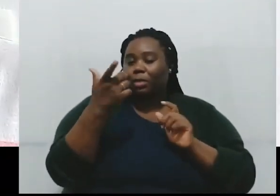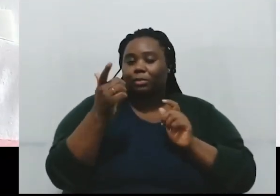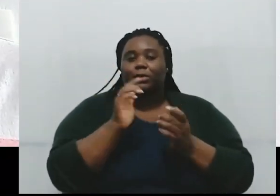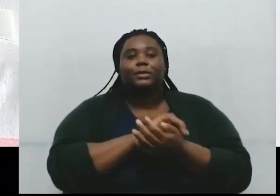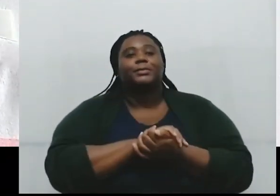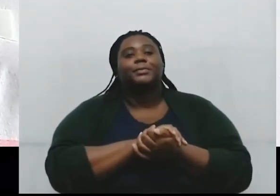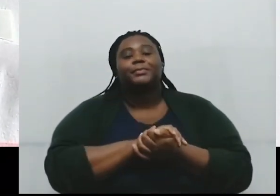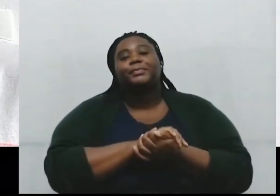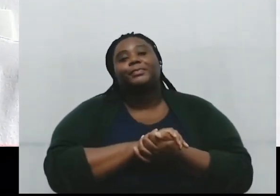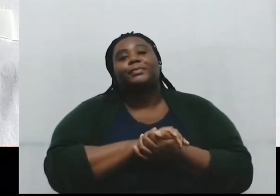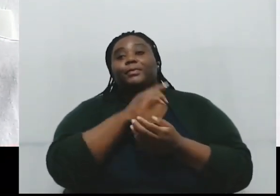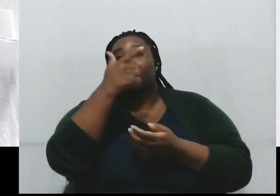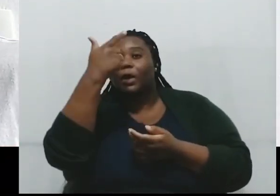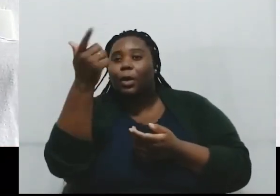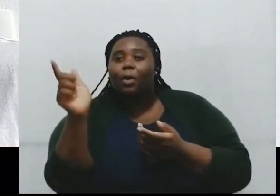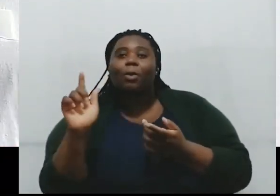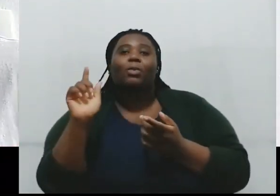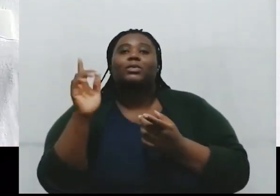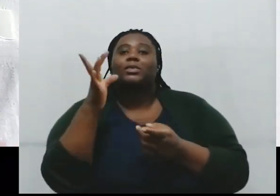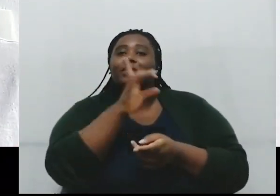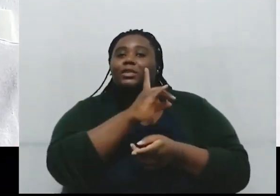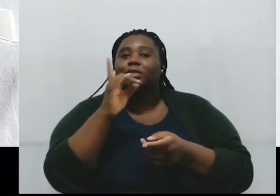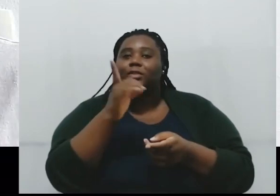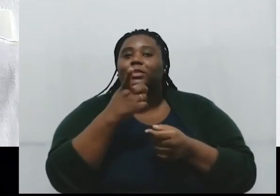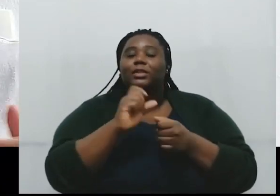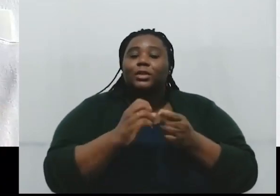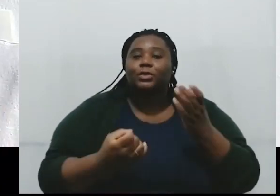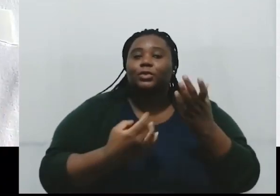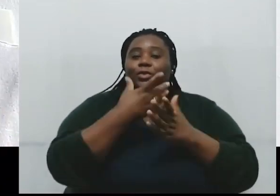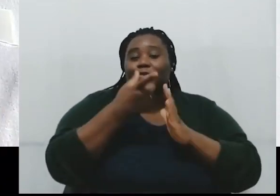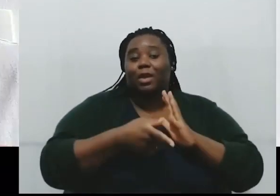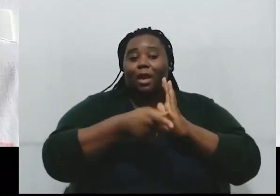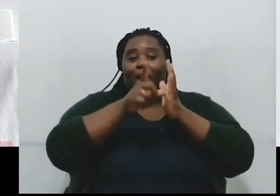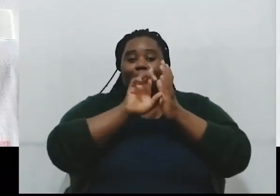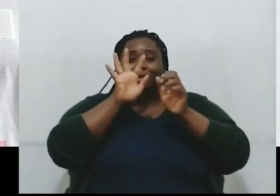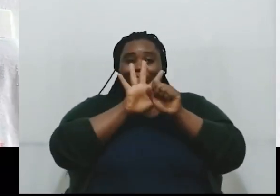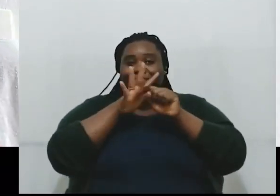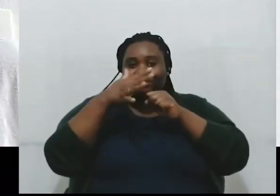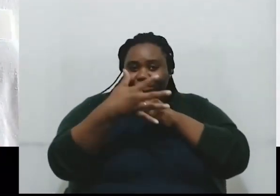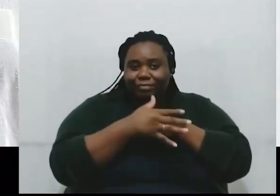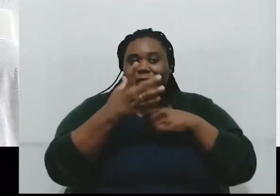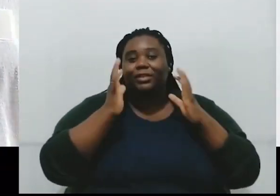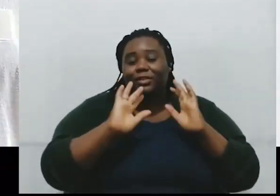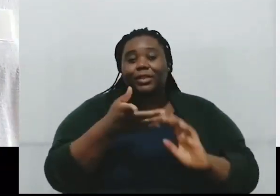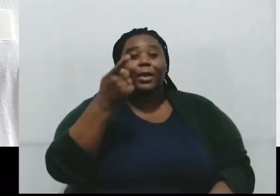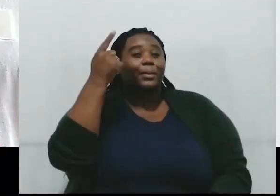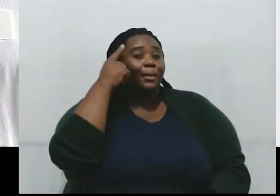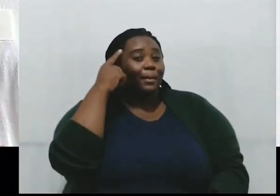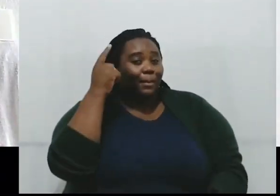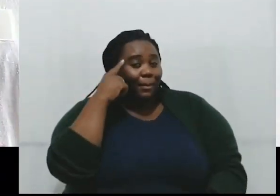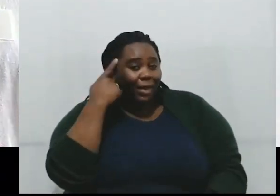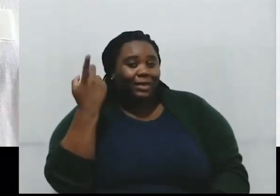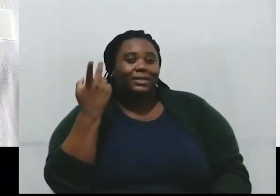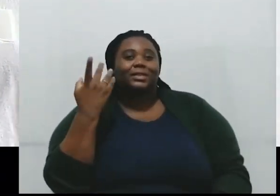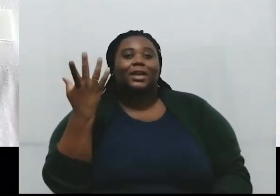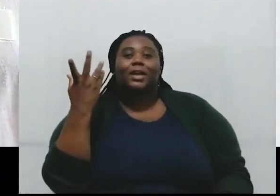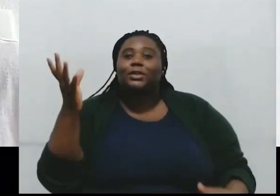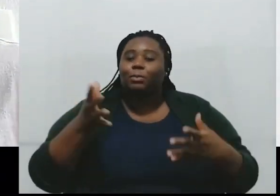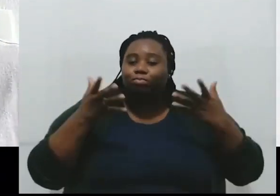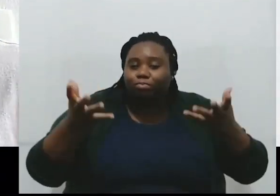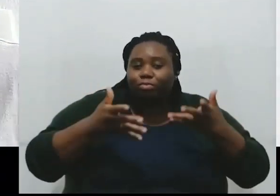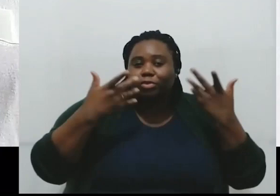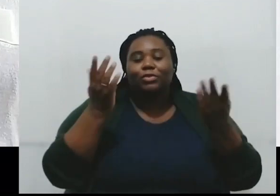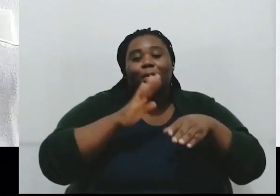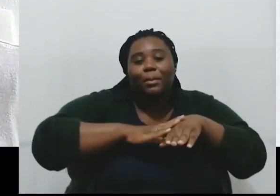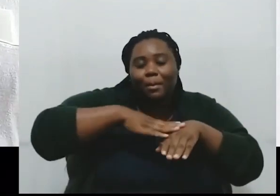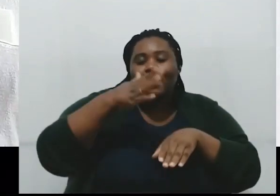O projeto Outras Direções ele surge antes da pandemia, né? Um processo que eu já havia pensado de investir